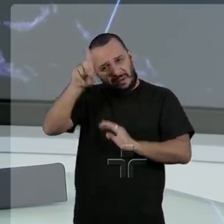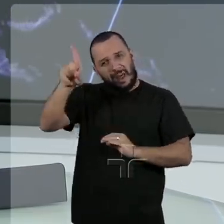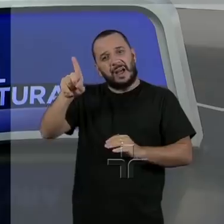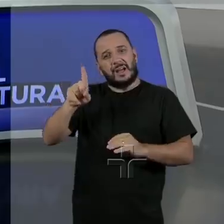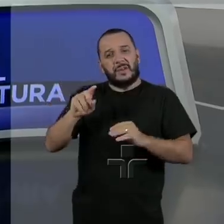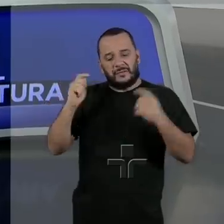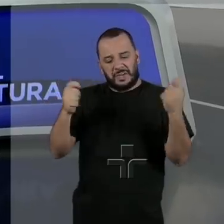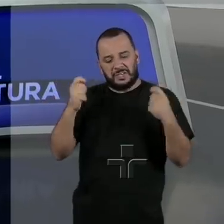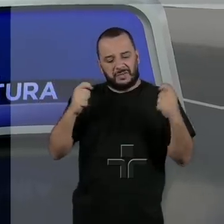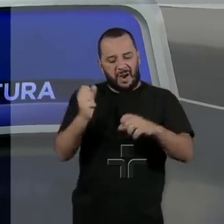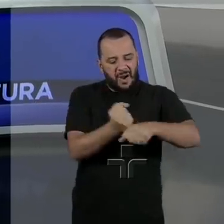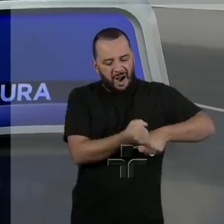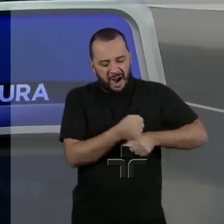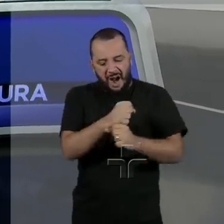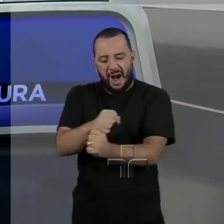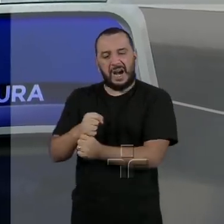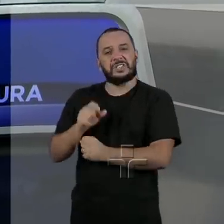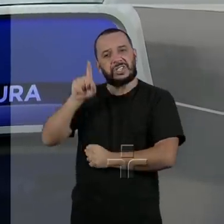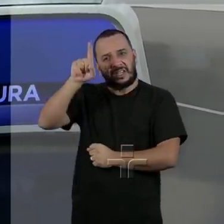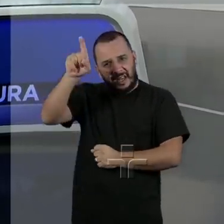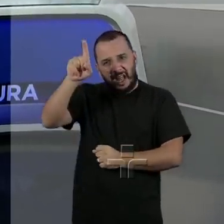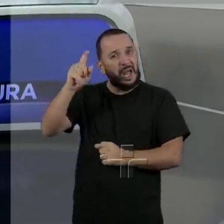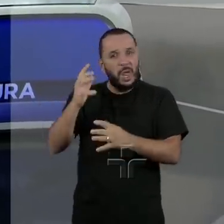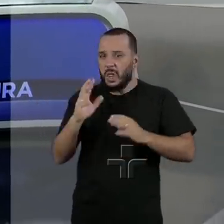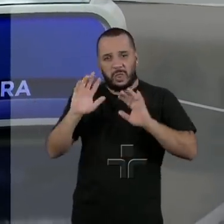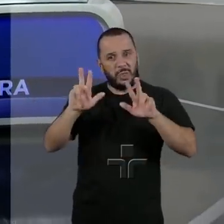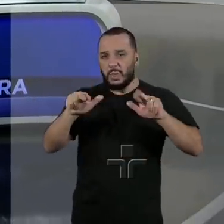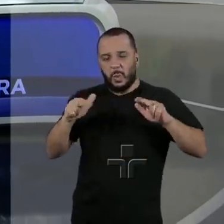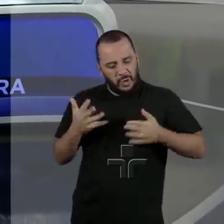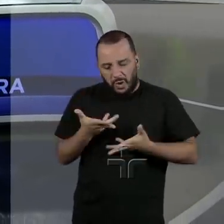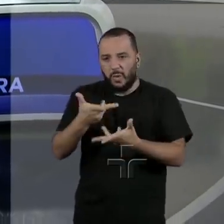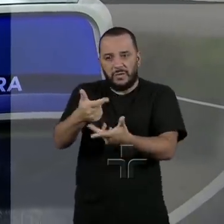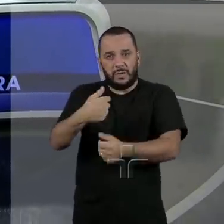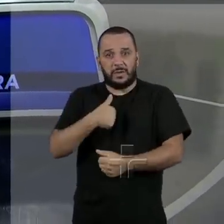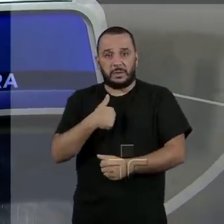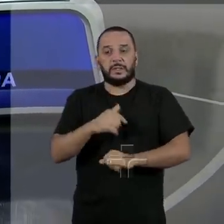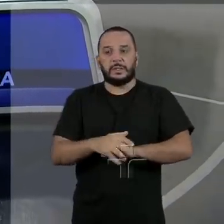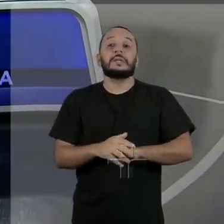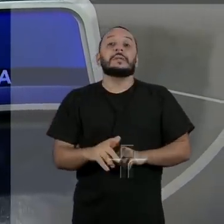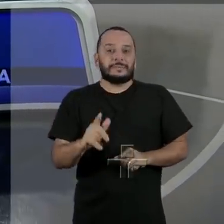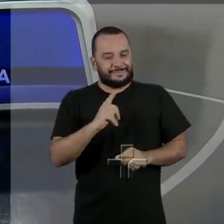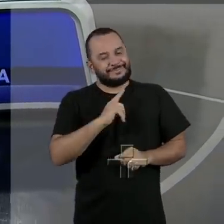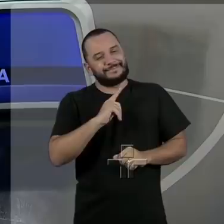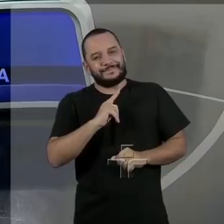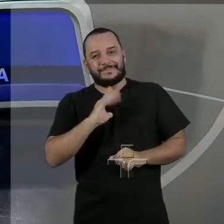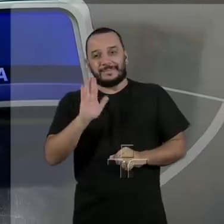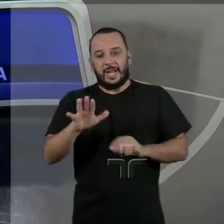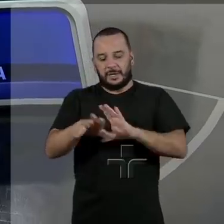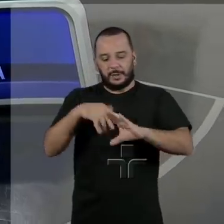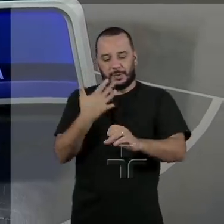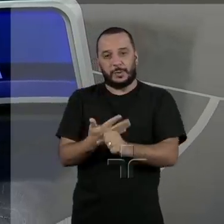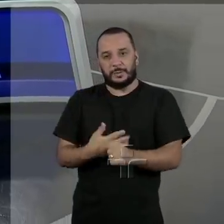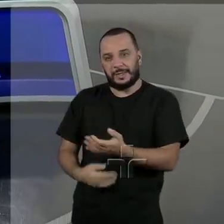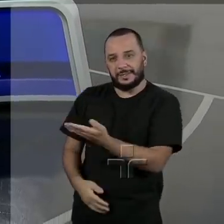cidade. Inscreva-se no nosso canal no YouTube para ser notificado sobre tudo o que acontece no jornalismo da cultura.